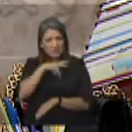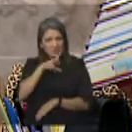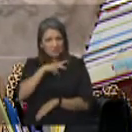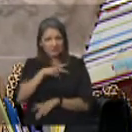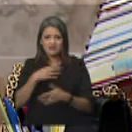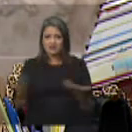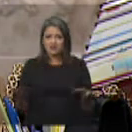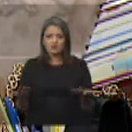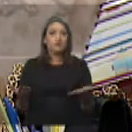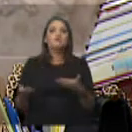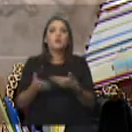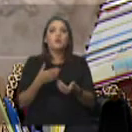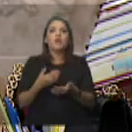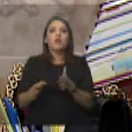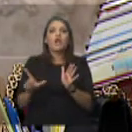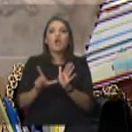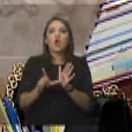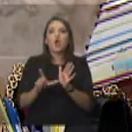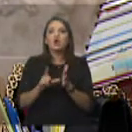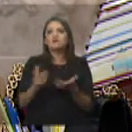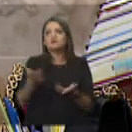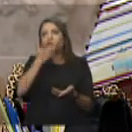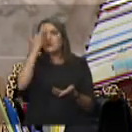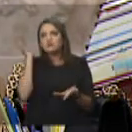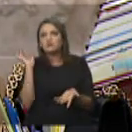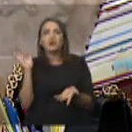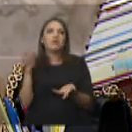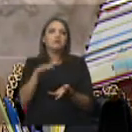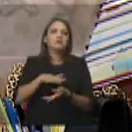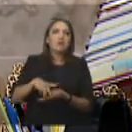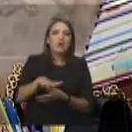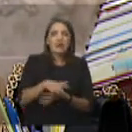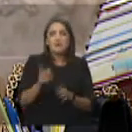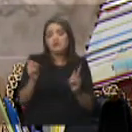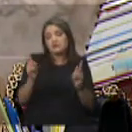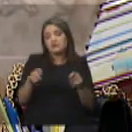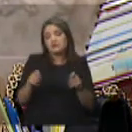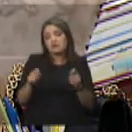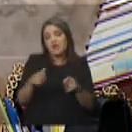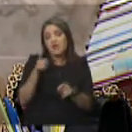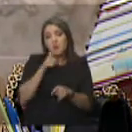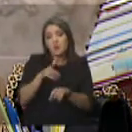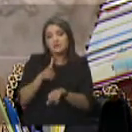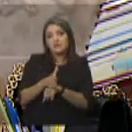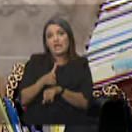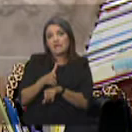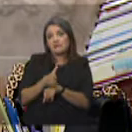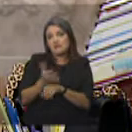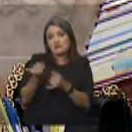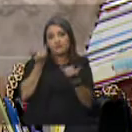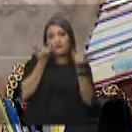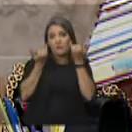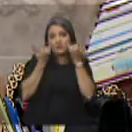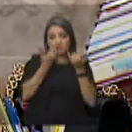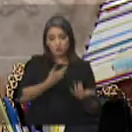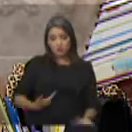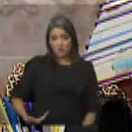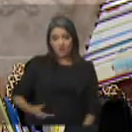pessoa, qualquer loja, qualquer departamento, digamos assim, tem todos esses dados.